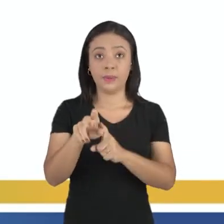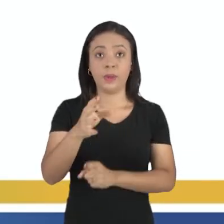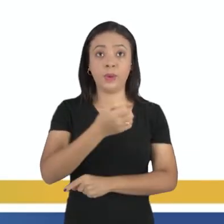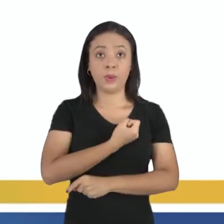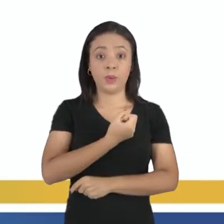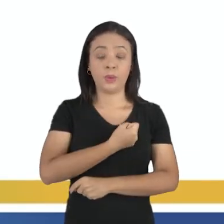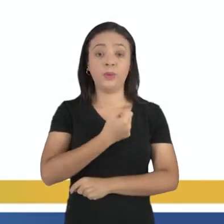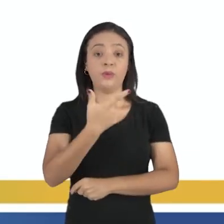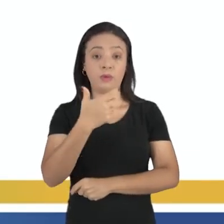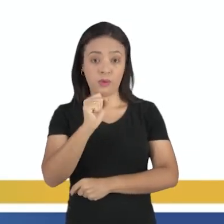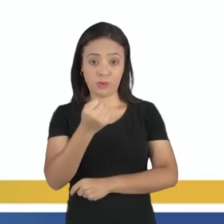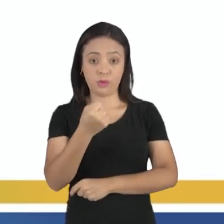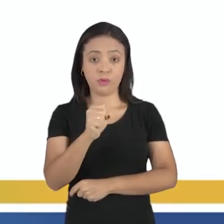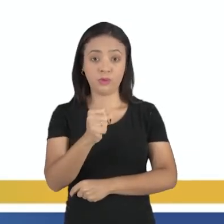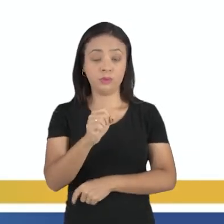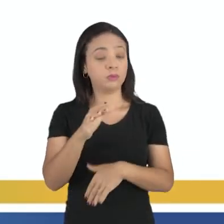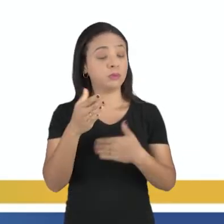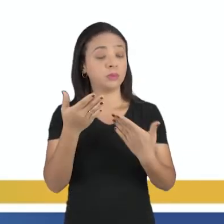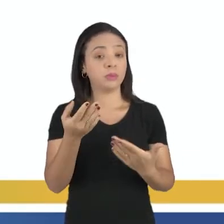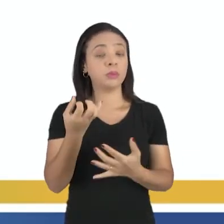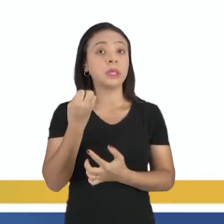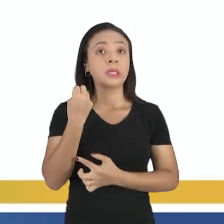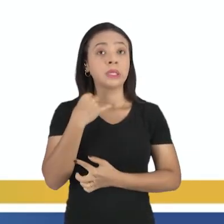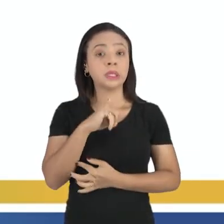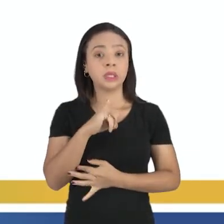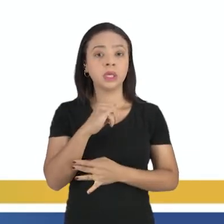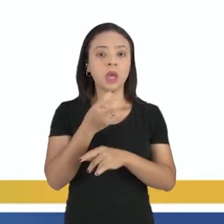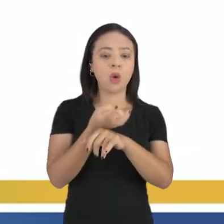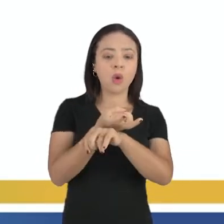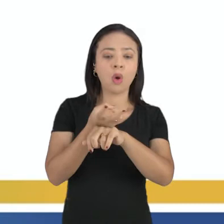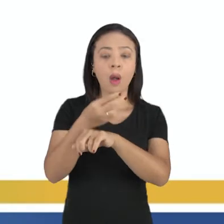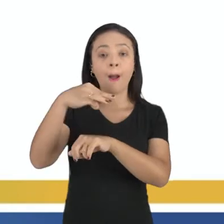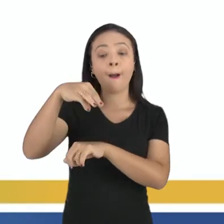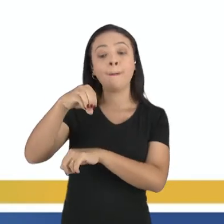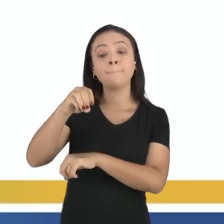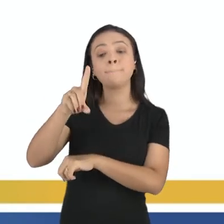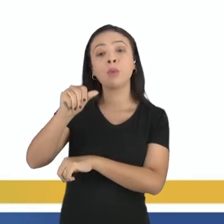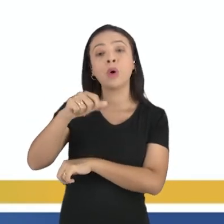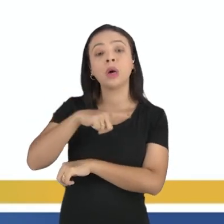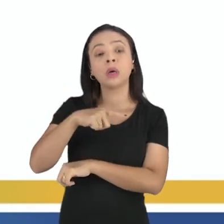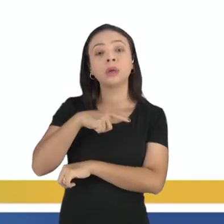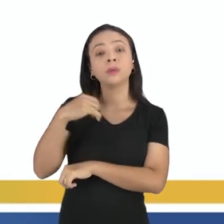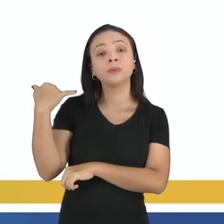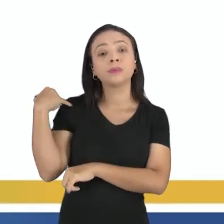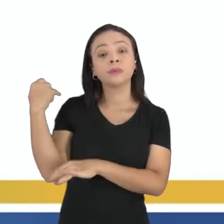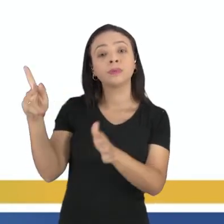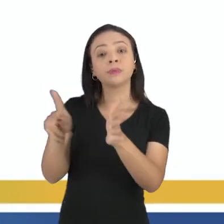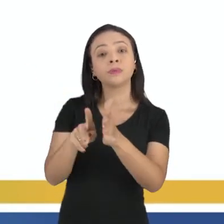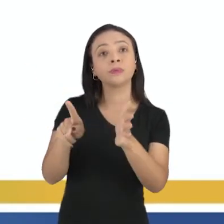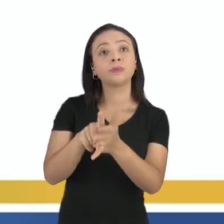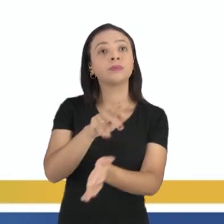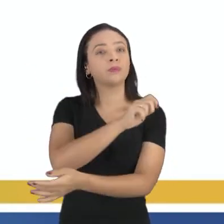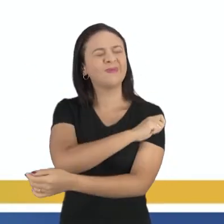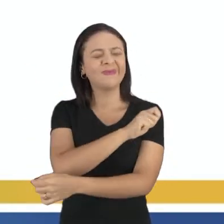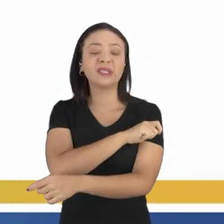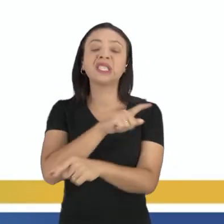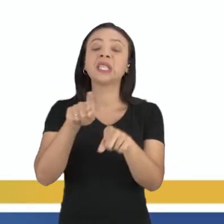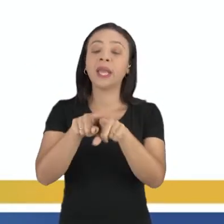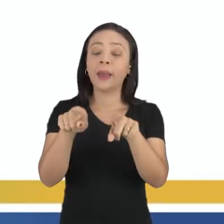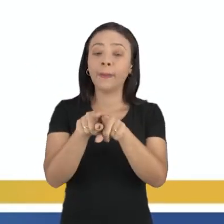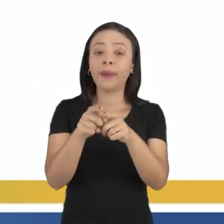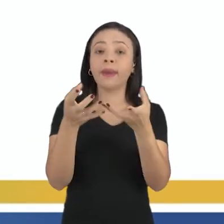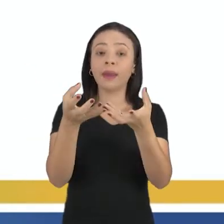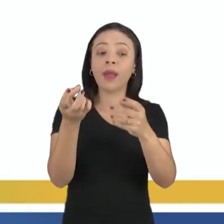número 28. Então, quando procuramos a moda das idades desses alunos,